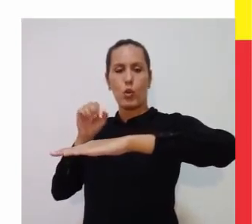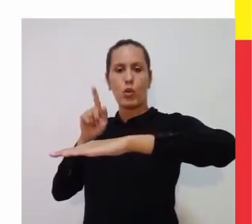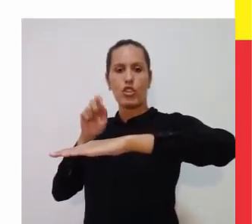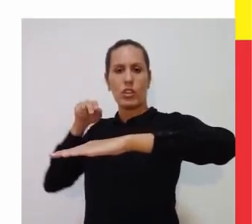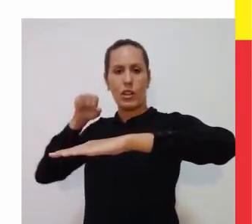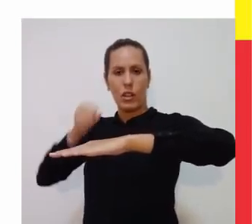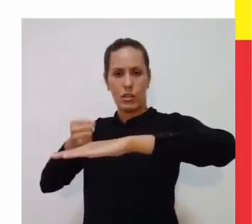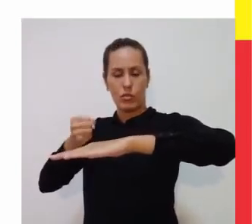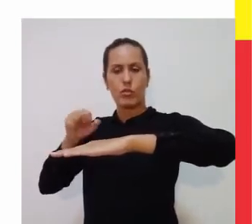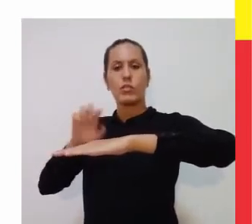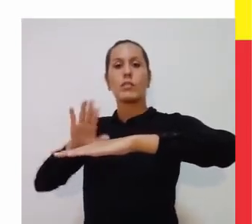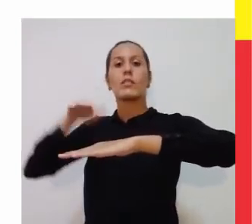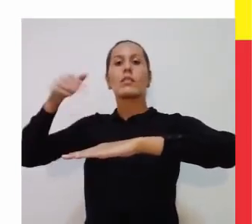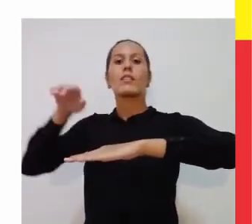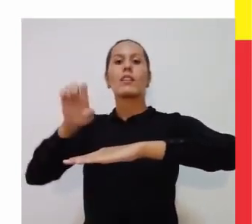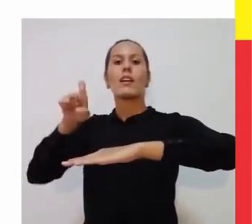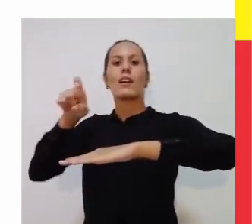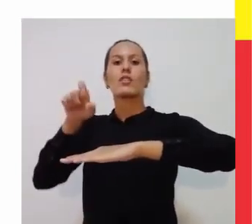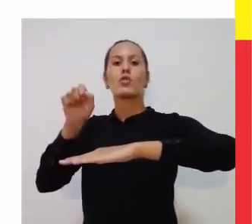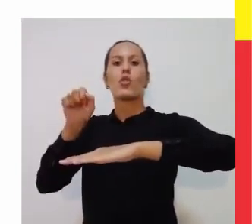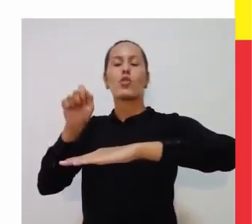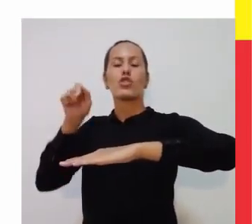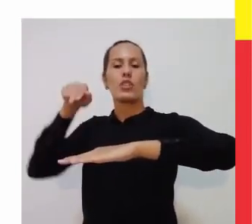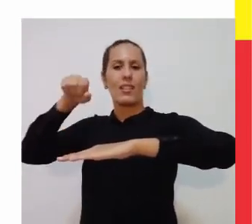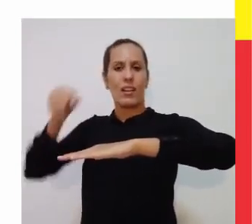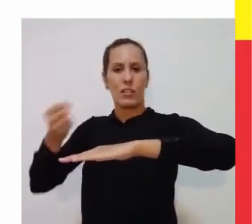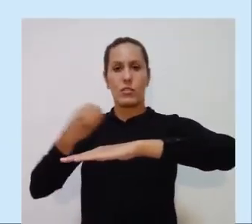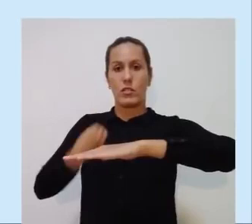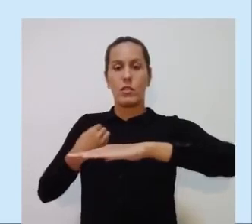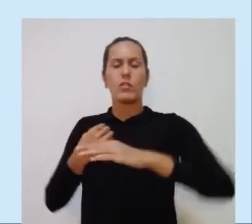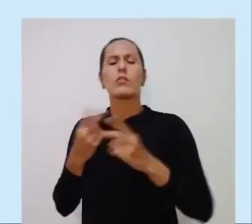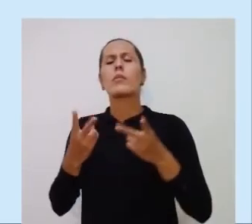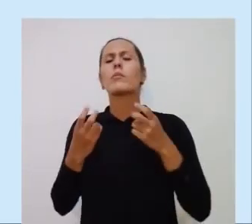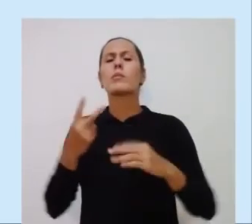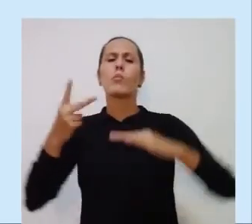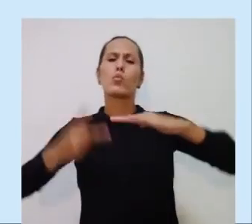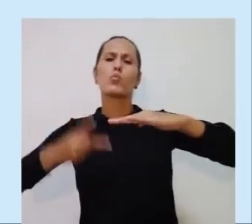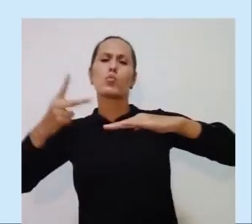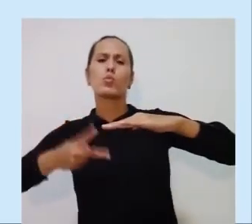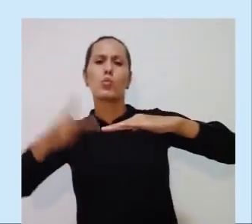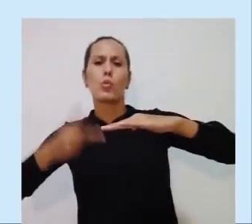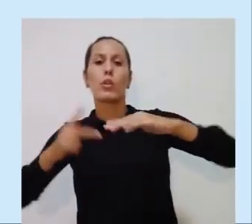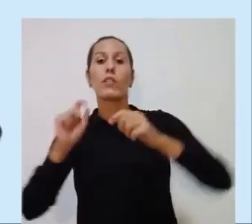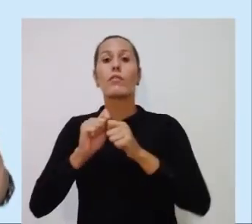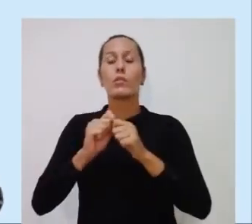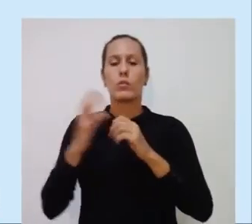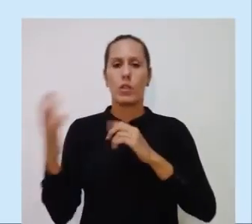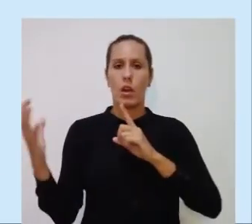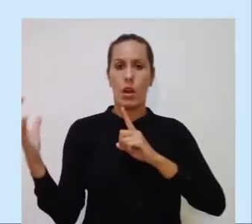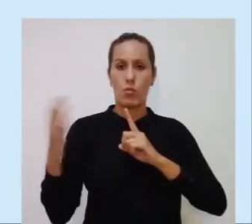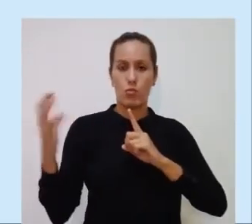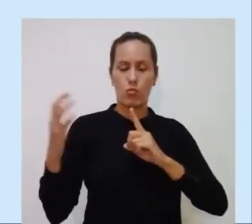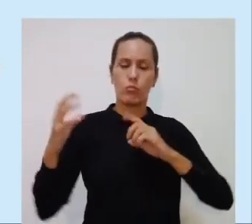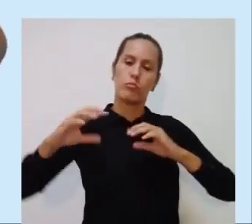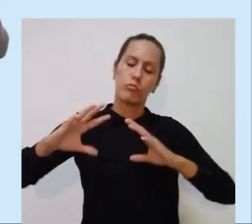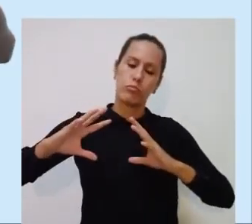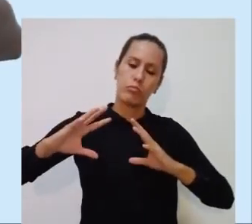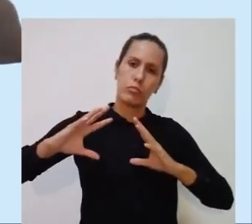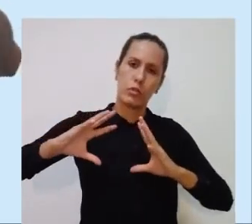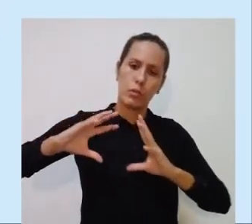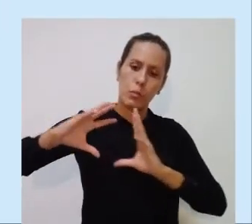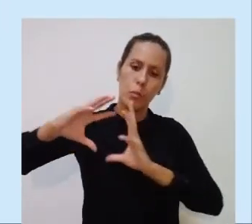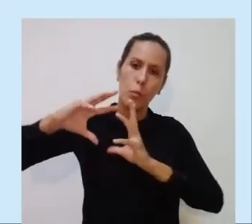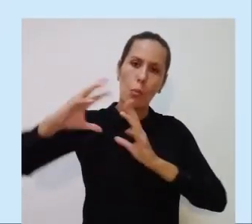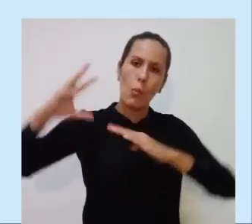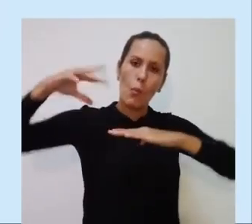formação e as exógenas estão acima da linha. Então, a gente vai ver os agentes externos que modelam o relevo, certo? E os